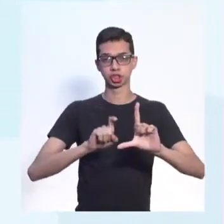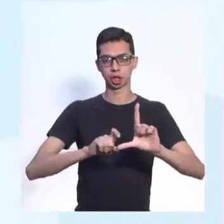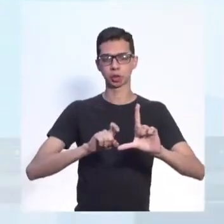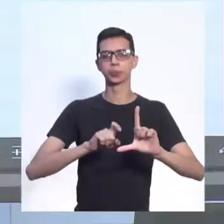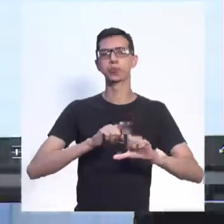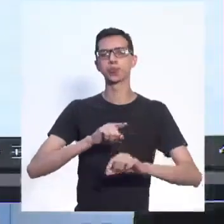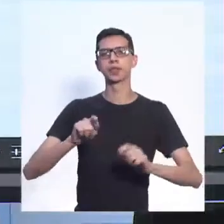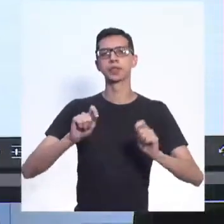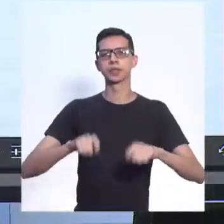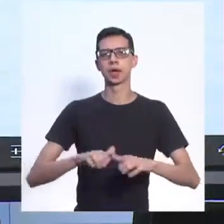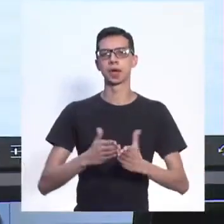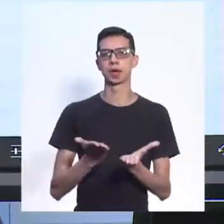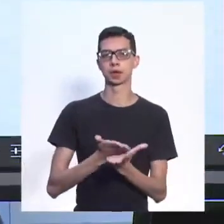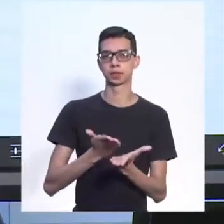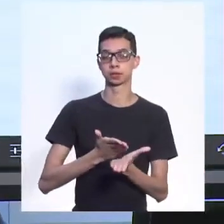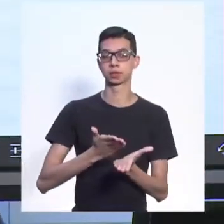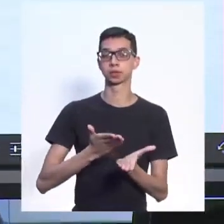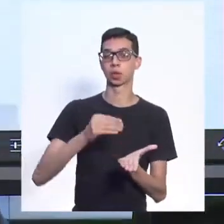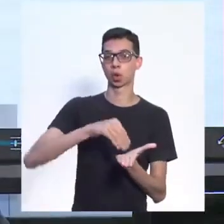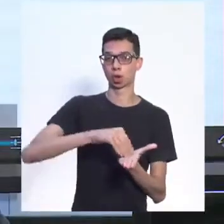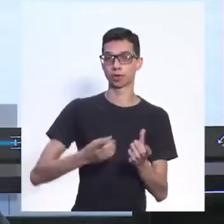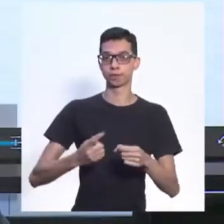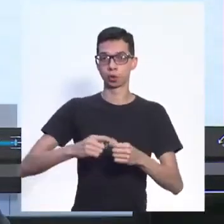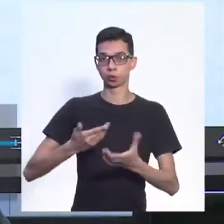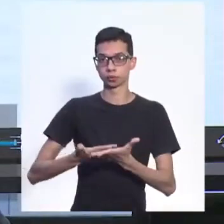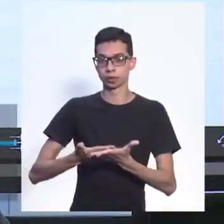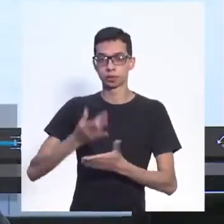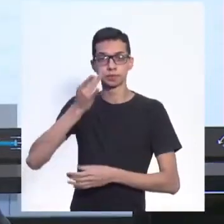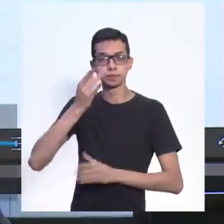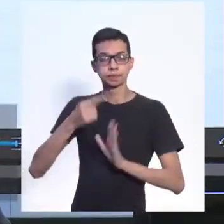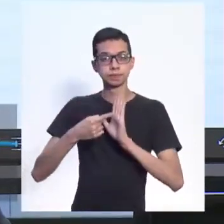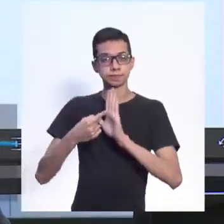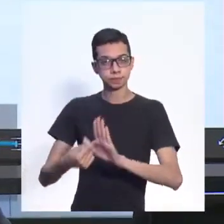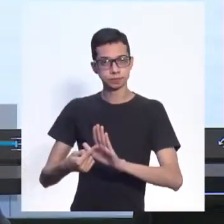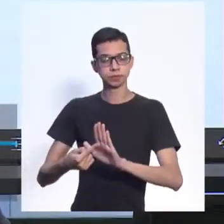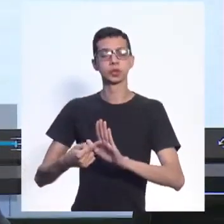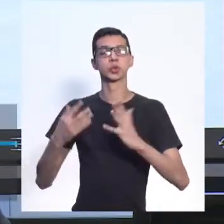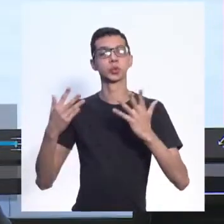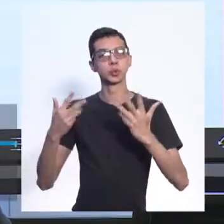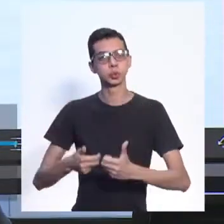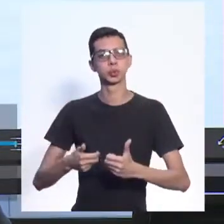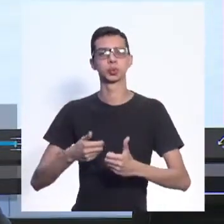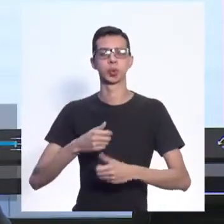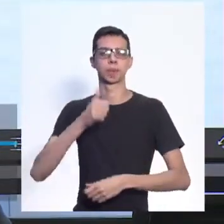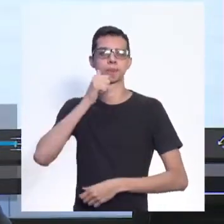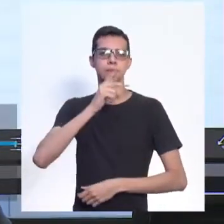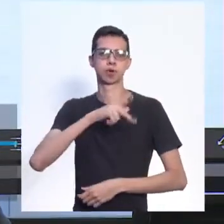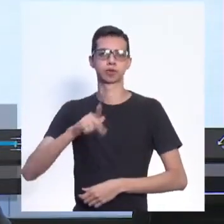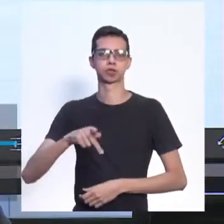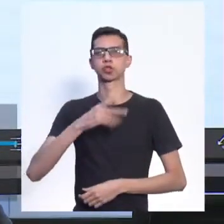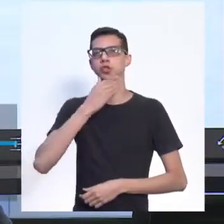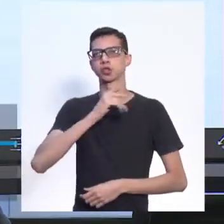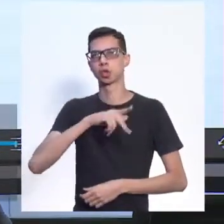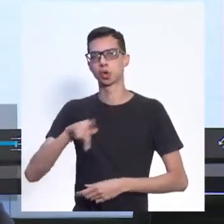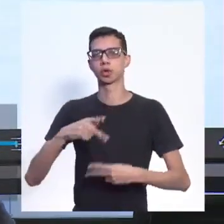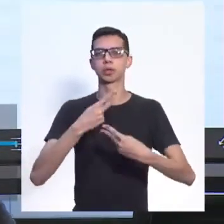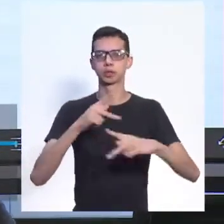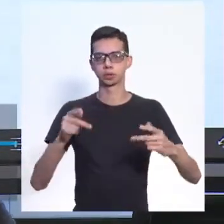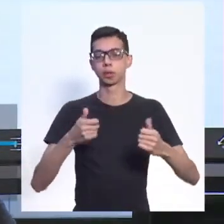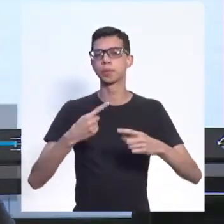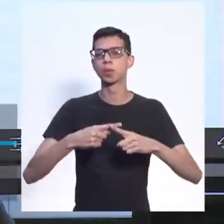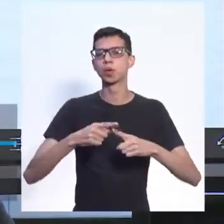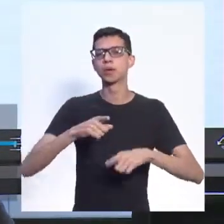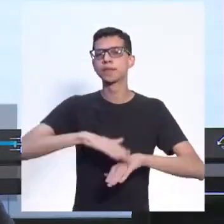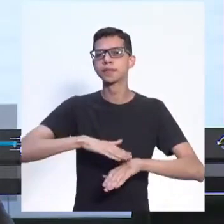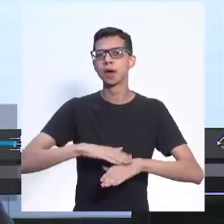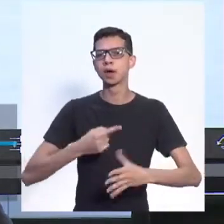de vocês e no retorno às aulas presenciais apresentem todas as produções professores de vocês. Por que vocês devem fazer isso? Porque